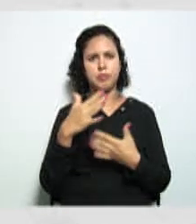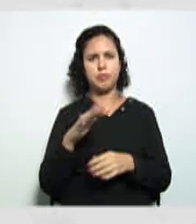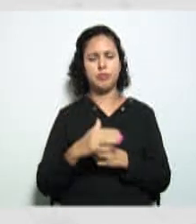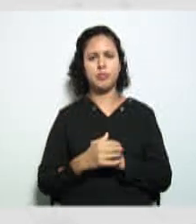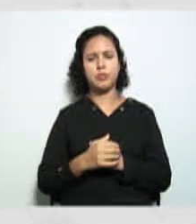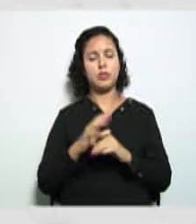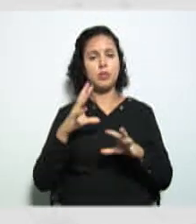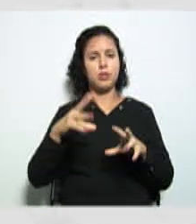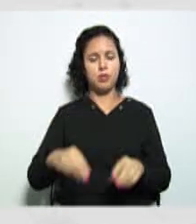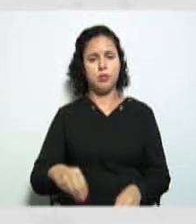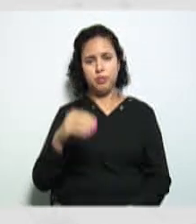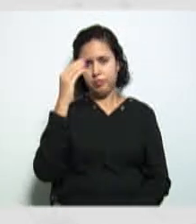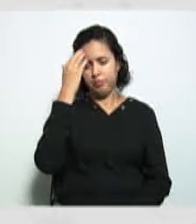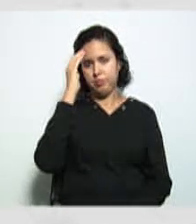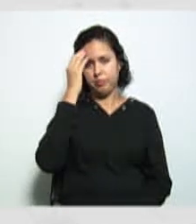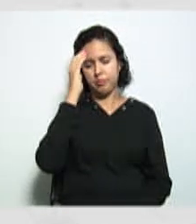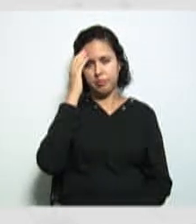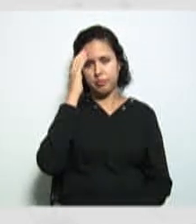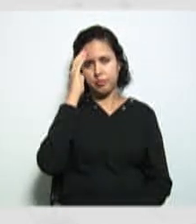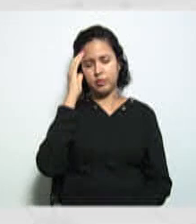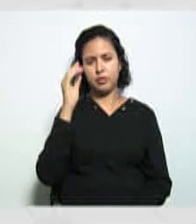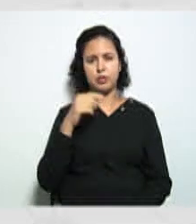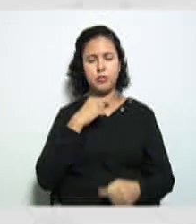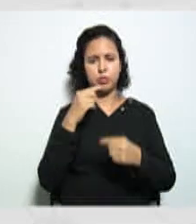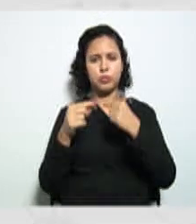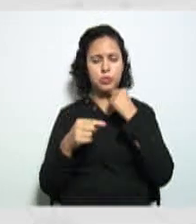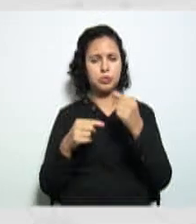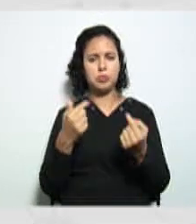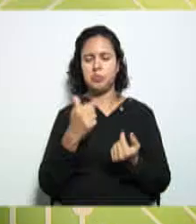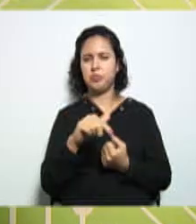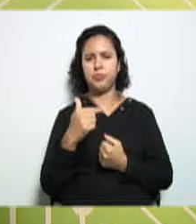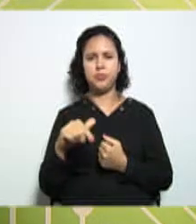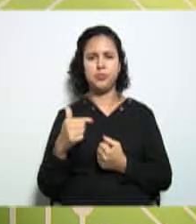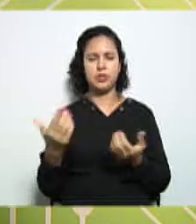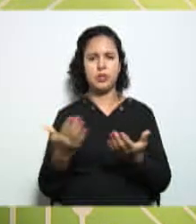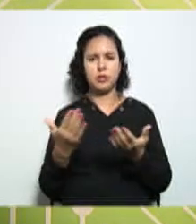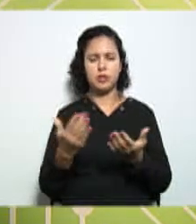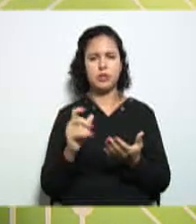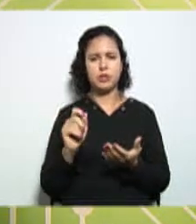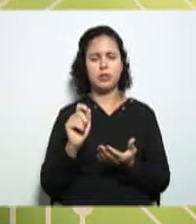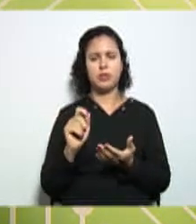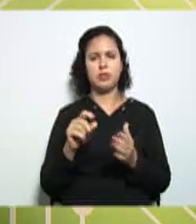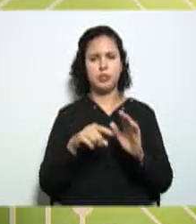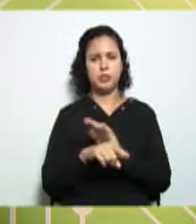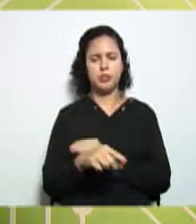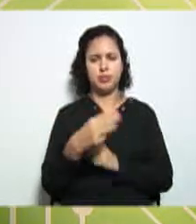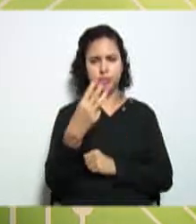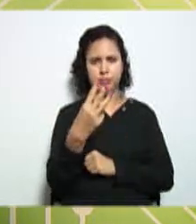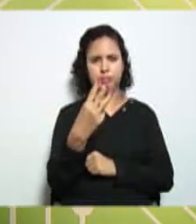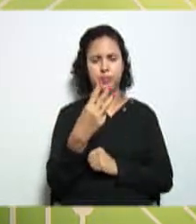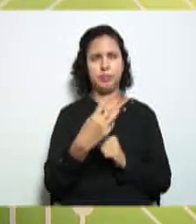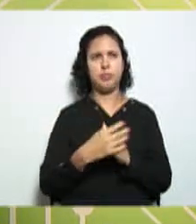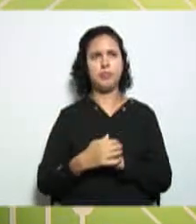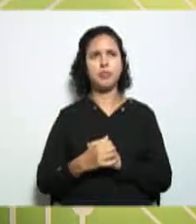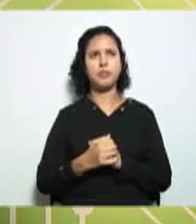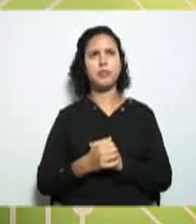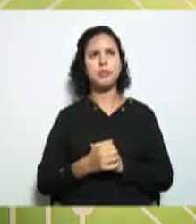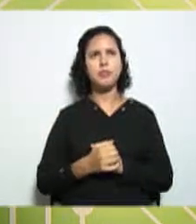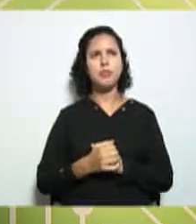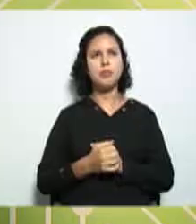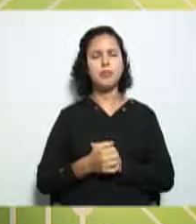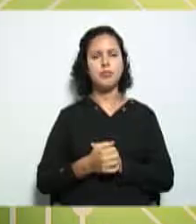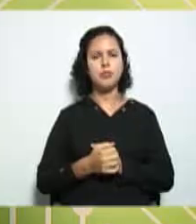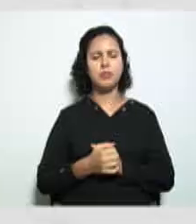todo mundo entendeu, então, né? Por enquanto a gente não tem nenhuma dificuldade e agora a gente vai passar para a questão 3. Vamos responder a questão